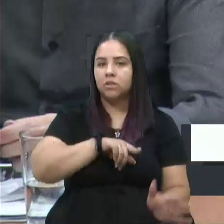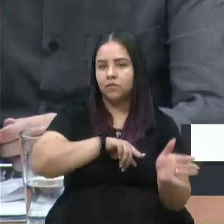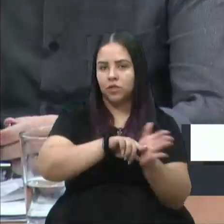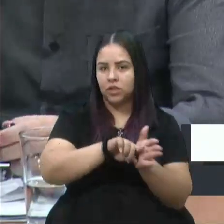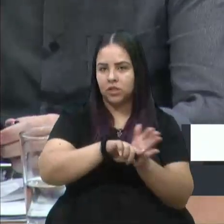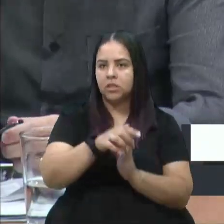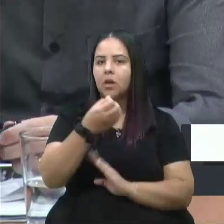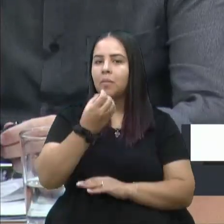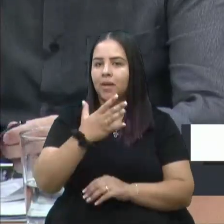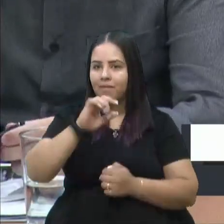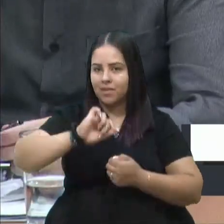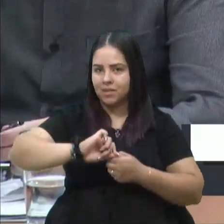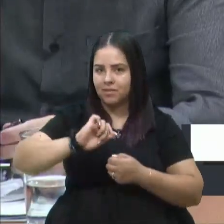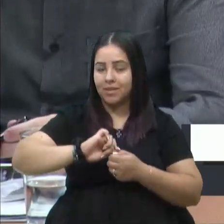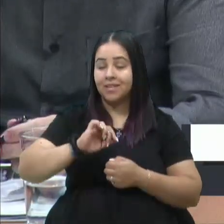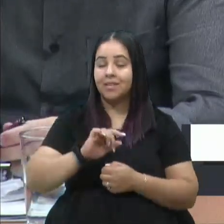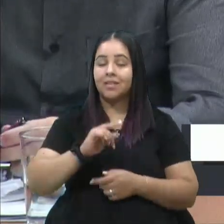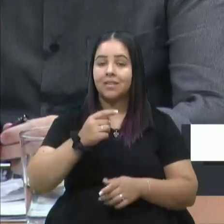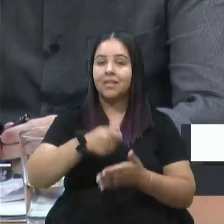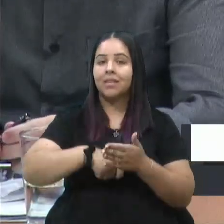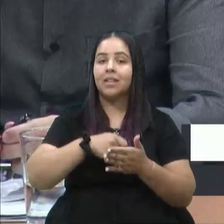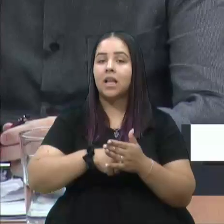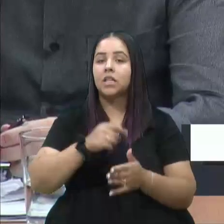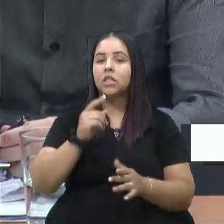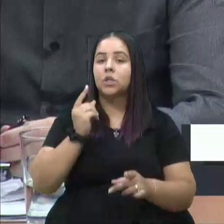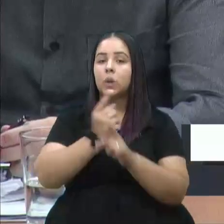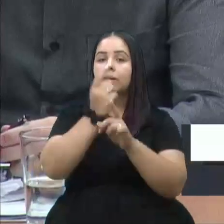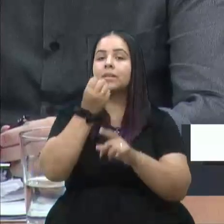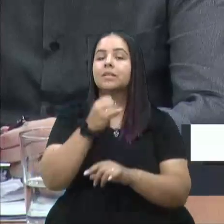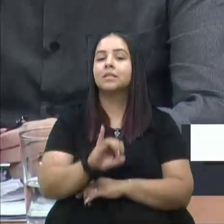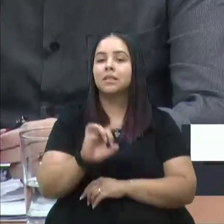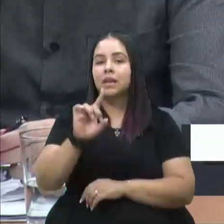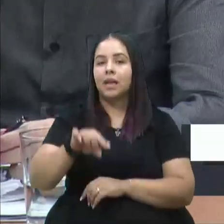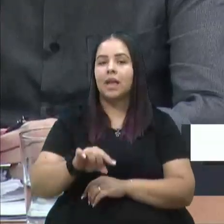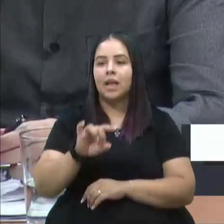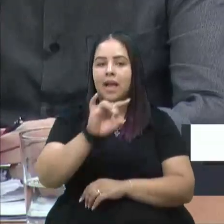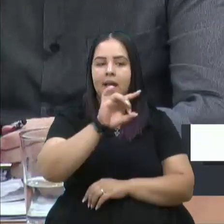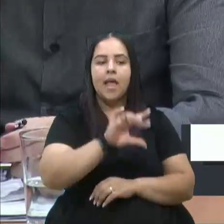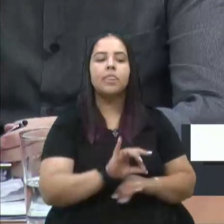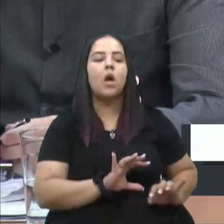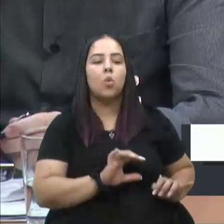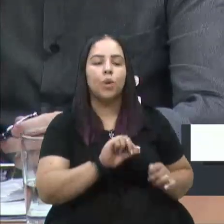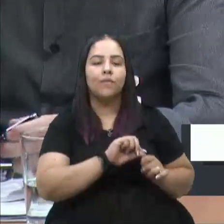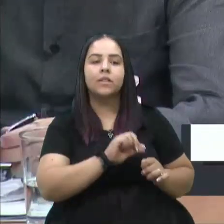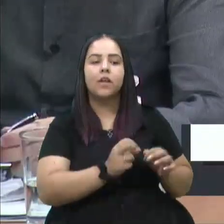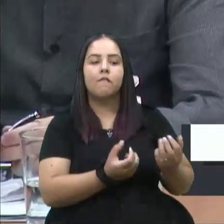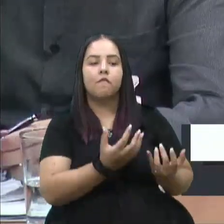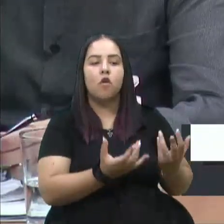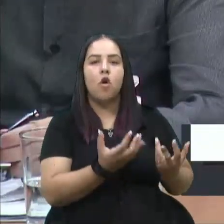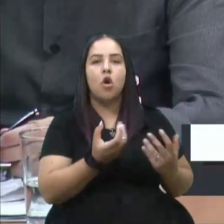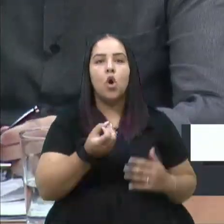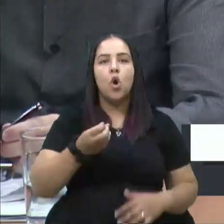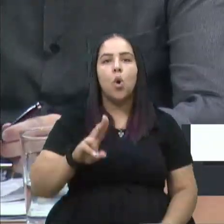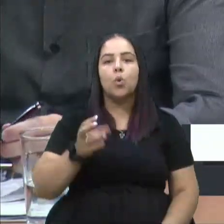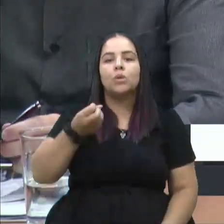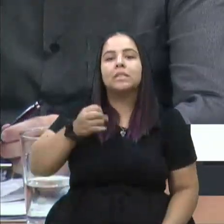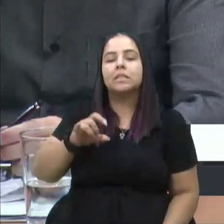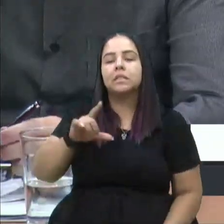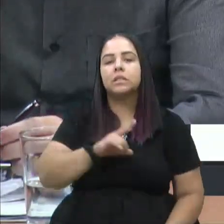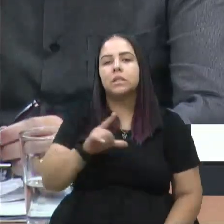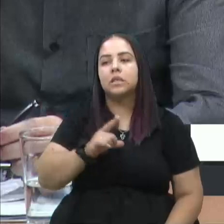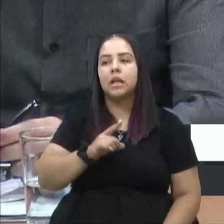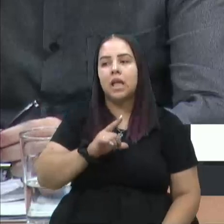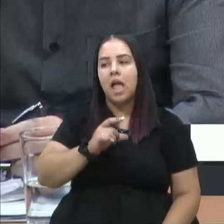muito bem feita para tentar descobrir se isso aí foi uma questão de cada um que fez, que cometeu o crime, ou se isso aí partiu